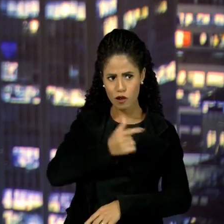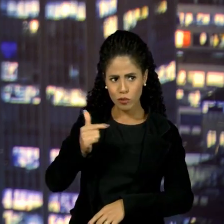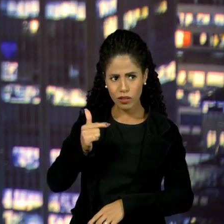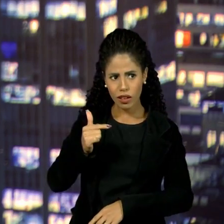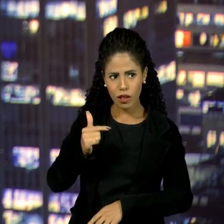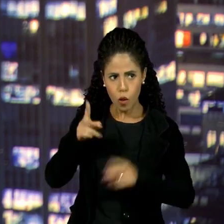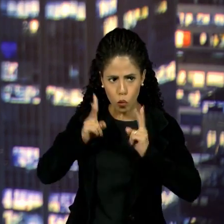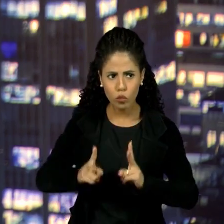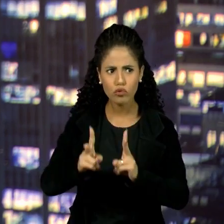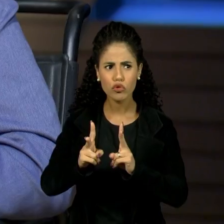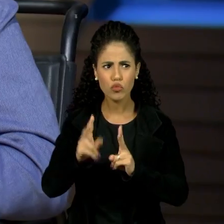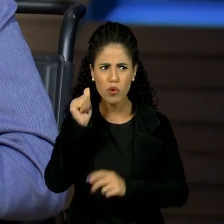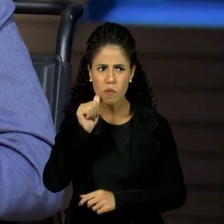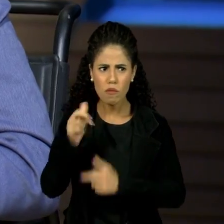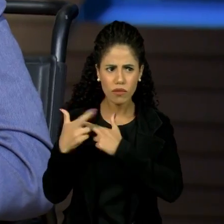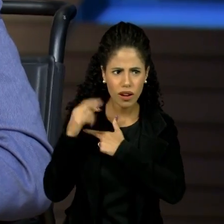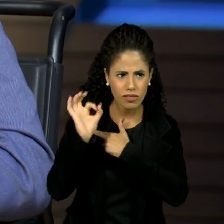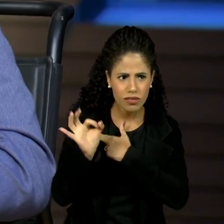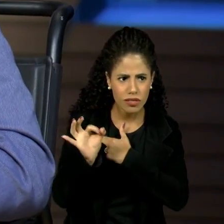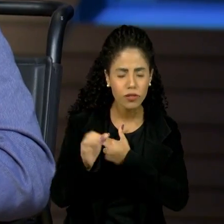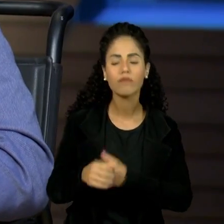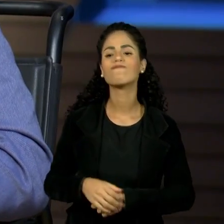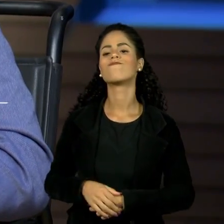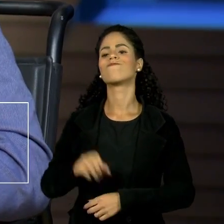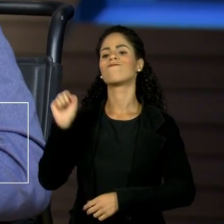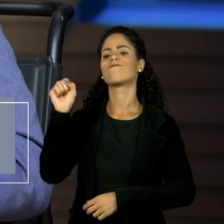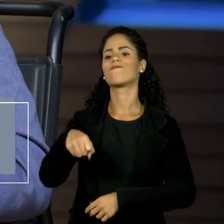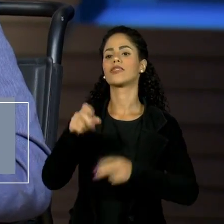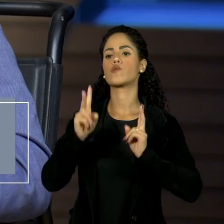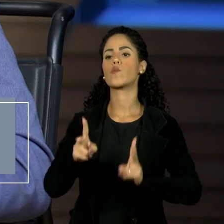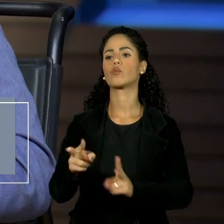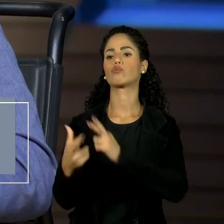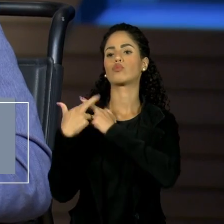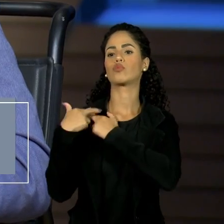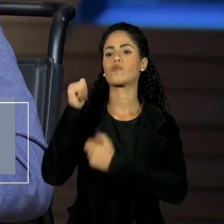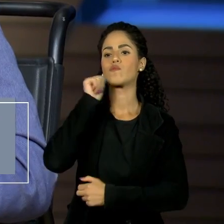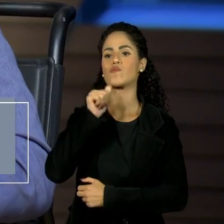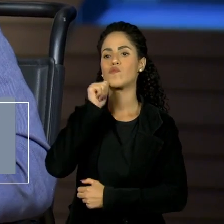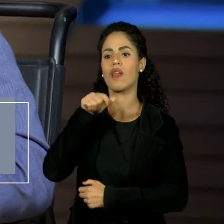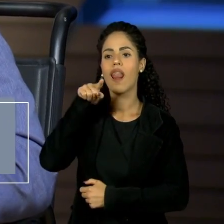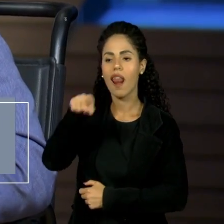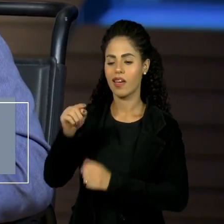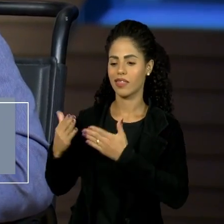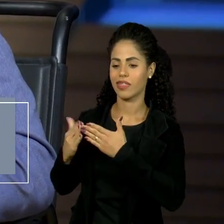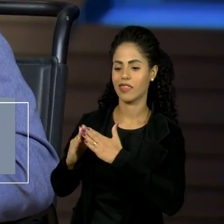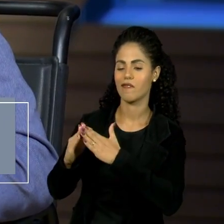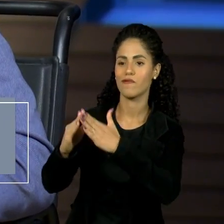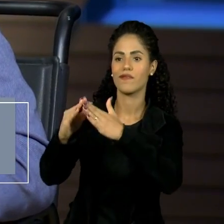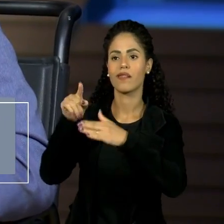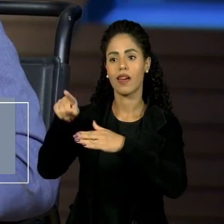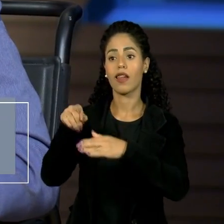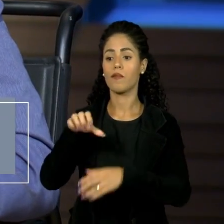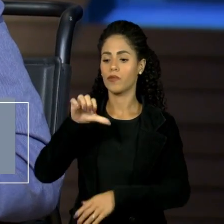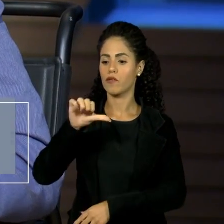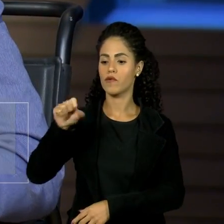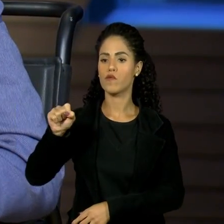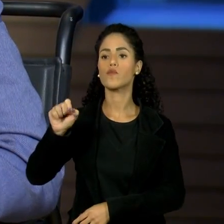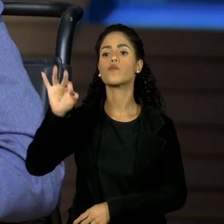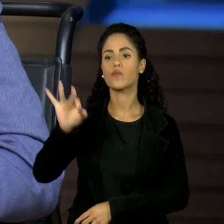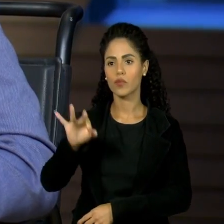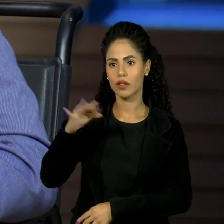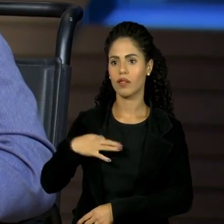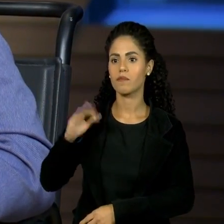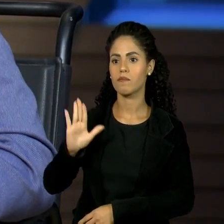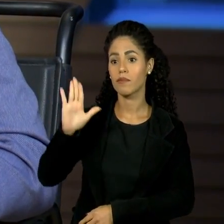por mulheres? Ele ainda é feito por mulheres. Na favela compassiva Rocinha e Vidigal, 98% das voluntárias